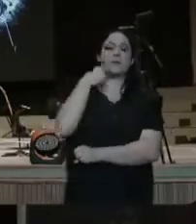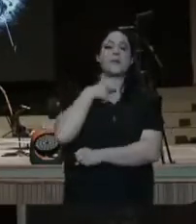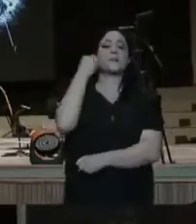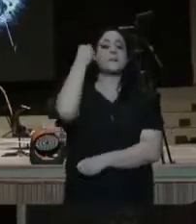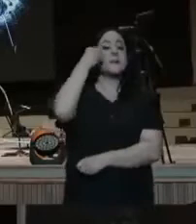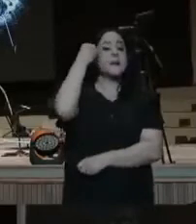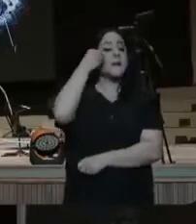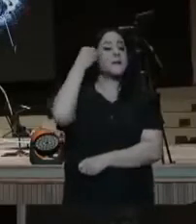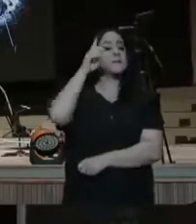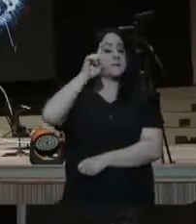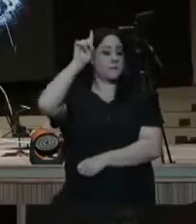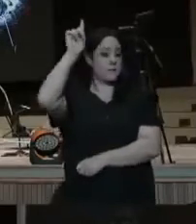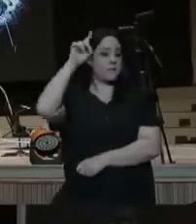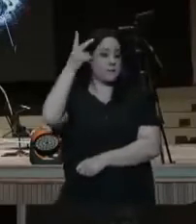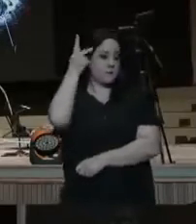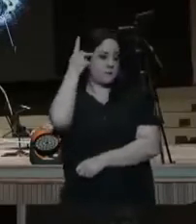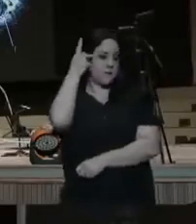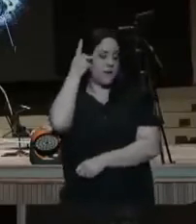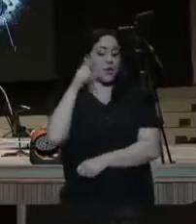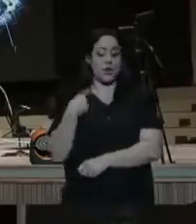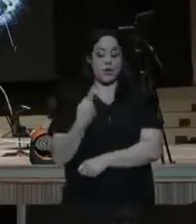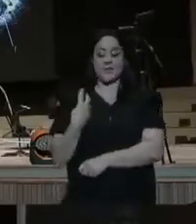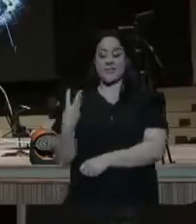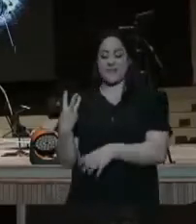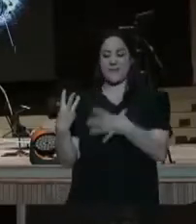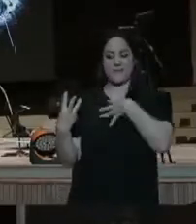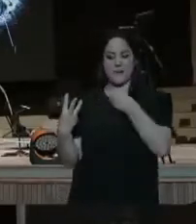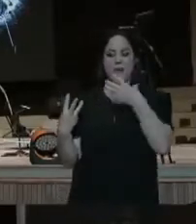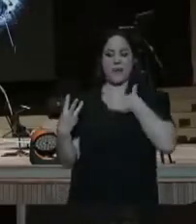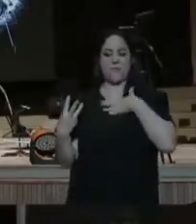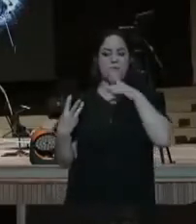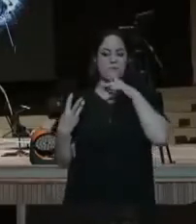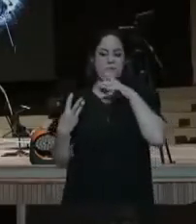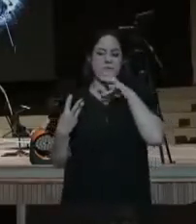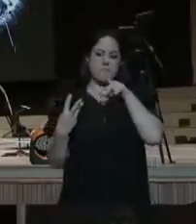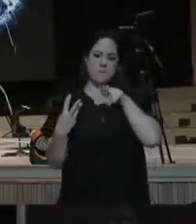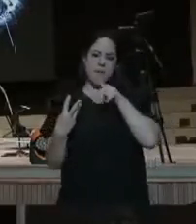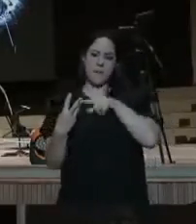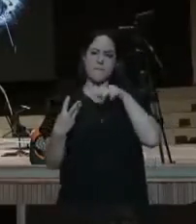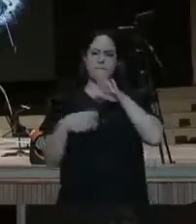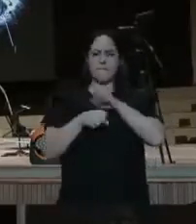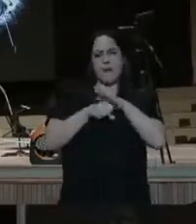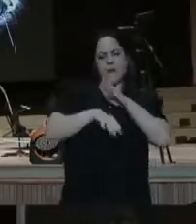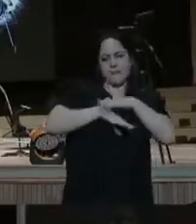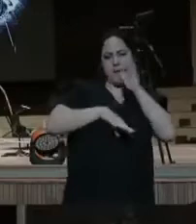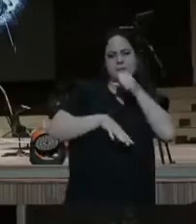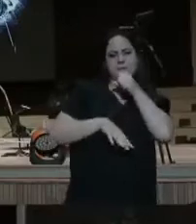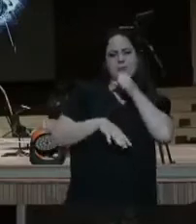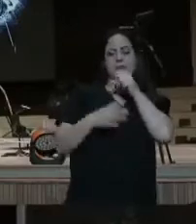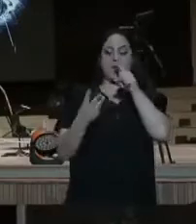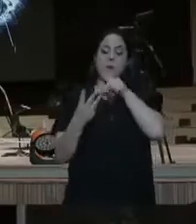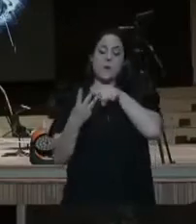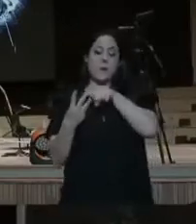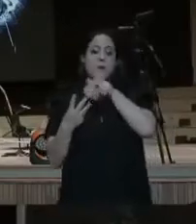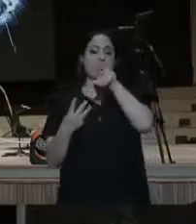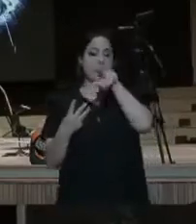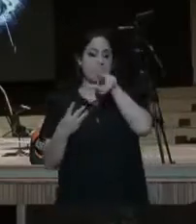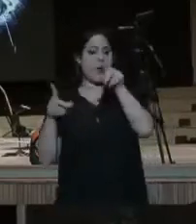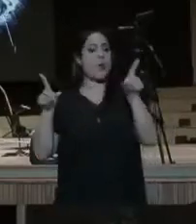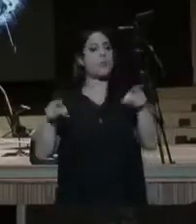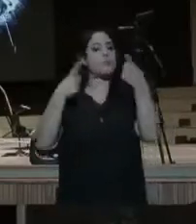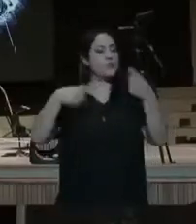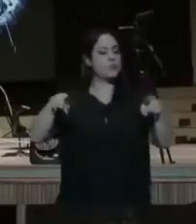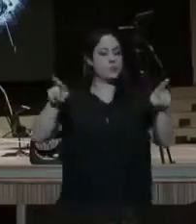paulo nós somos três filhos lá em casa eu meu irmão do meio fred que é músico e pastoreia a igreja angelim